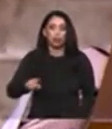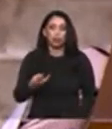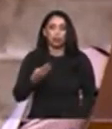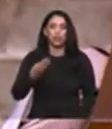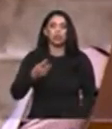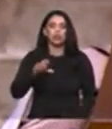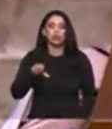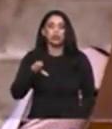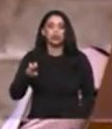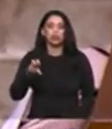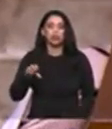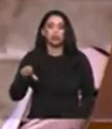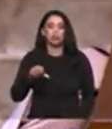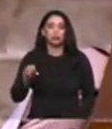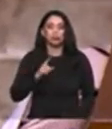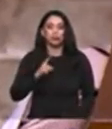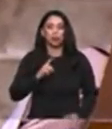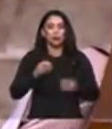29.950.000 por danos materiais e R$